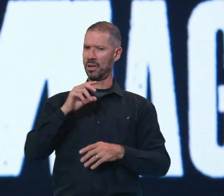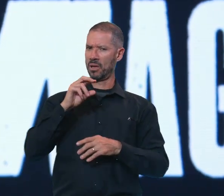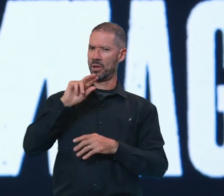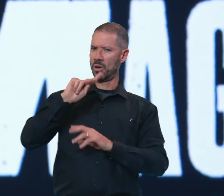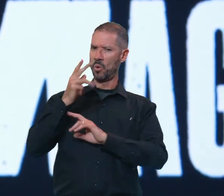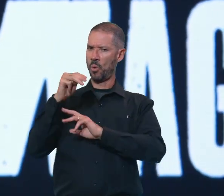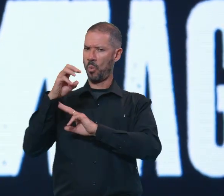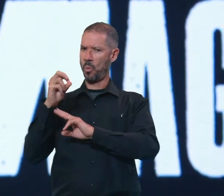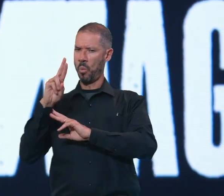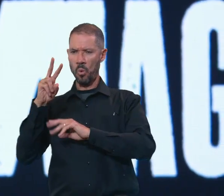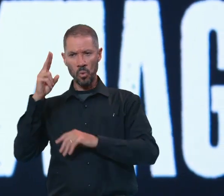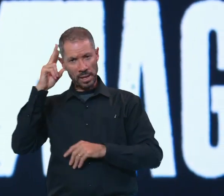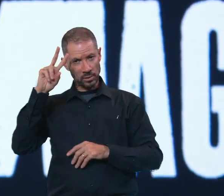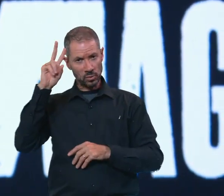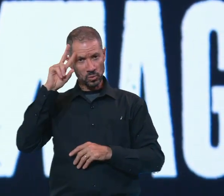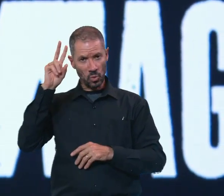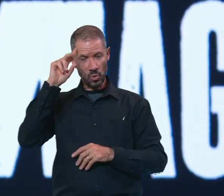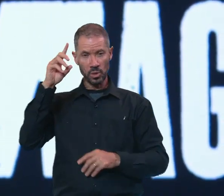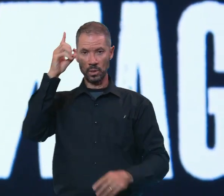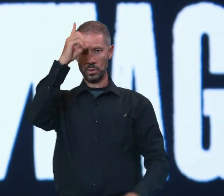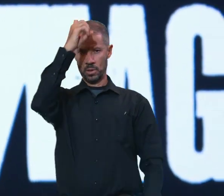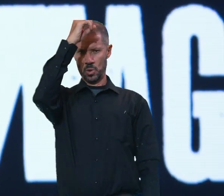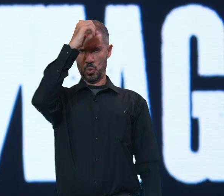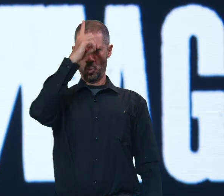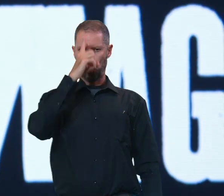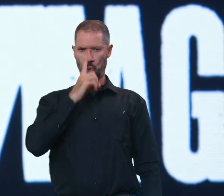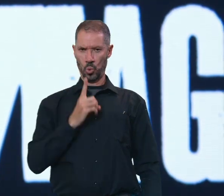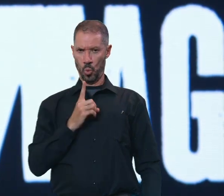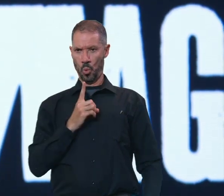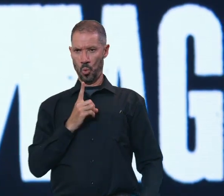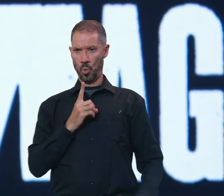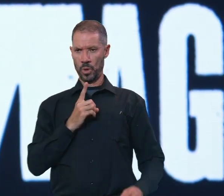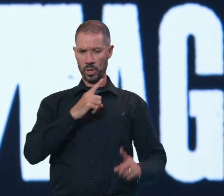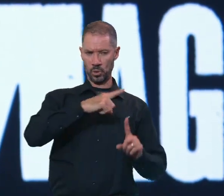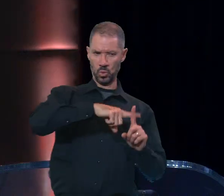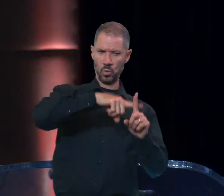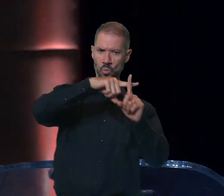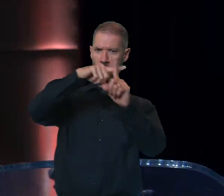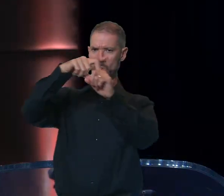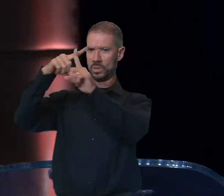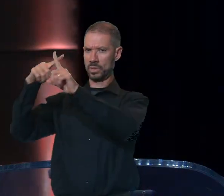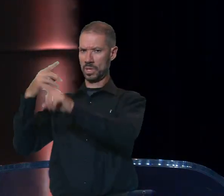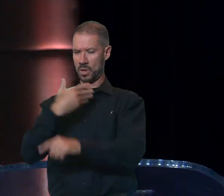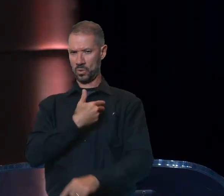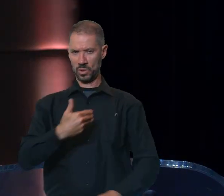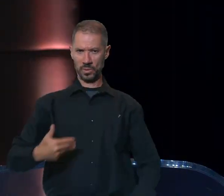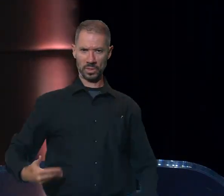ouviu a história da loira do cemitério municipal? Ah, alguém falou já aqui.